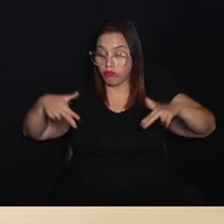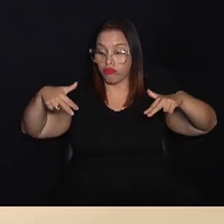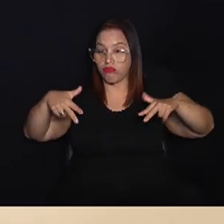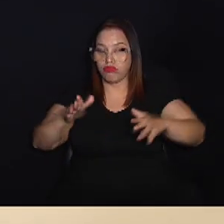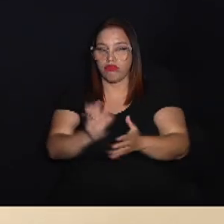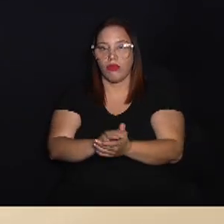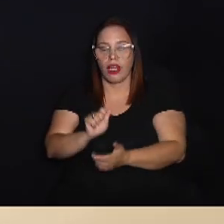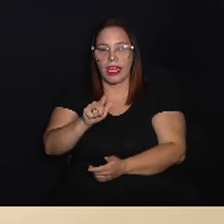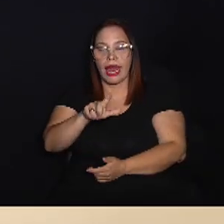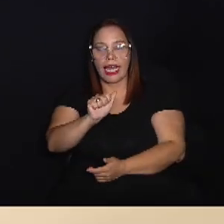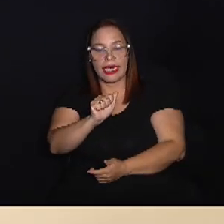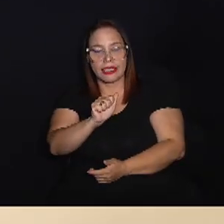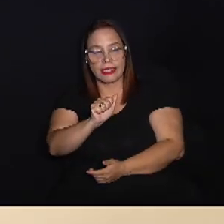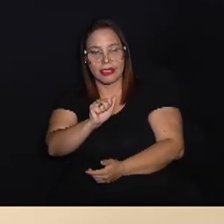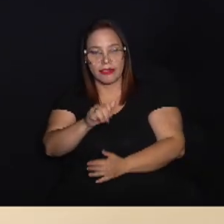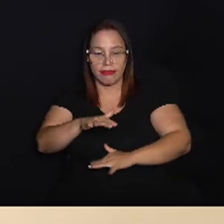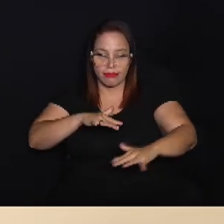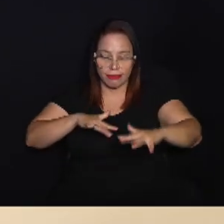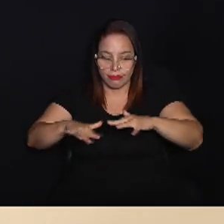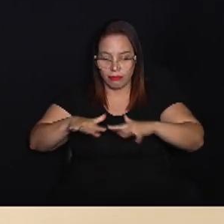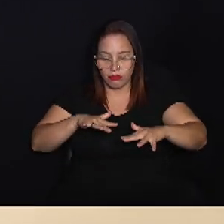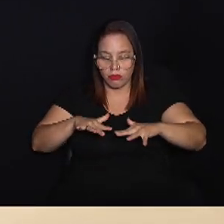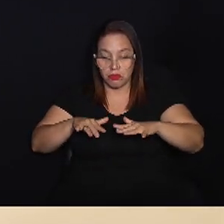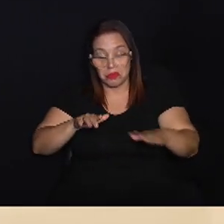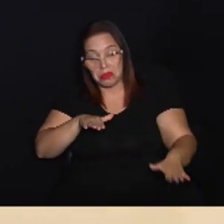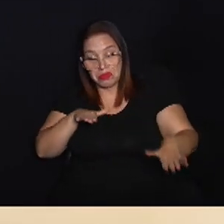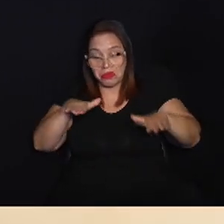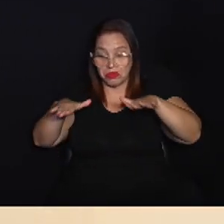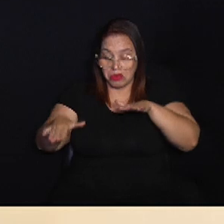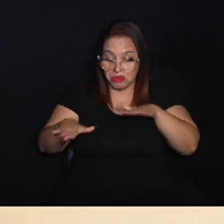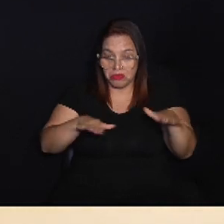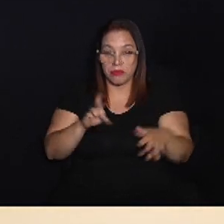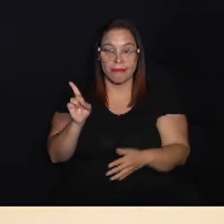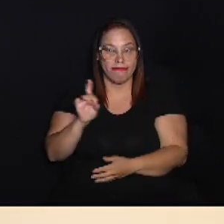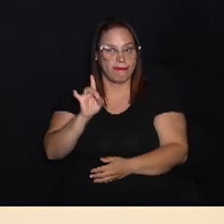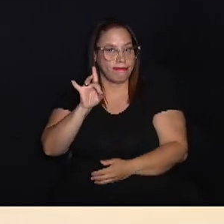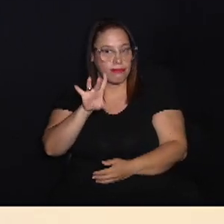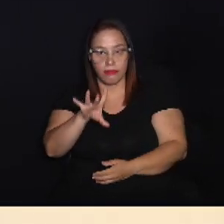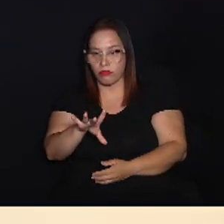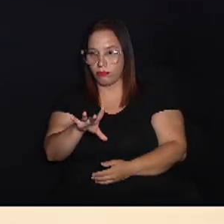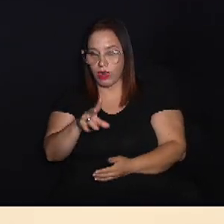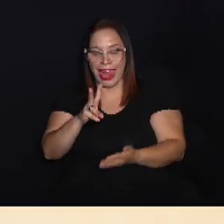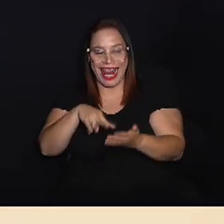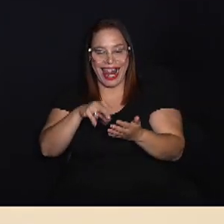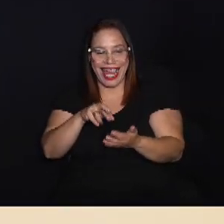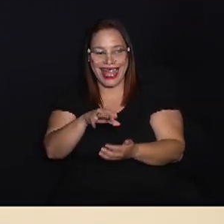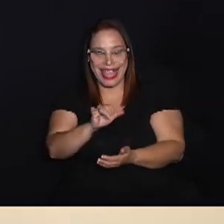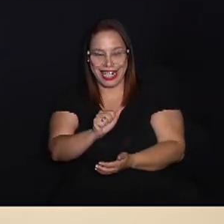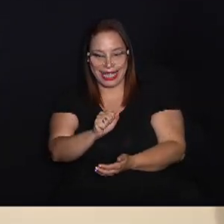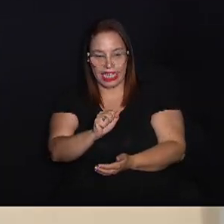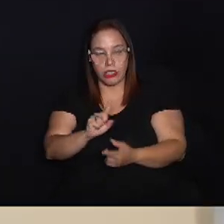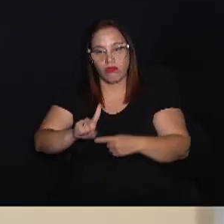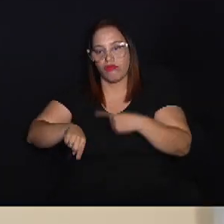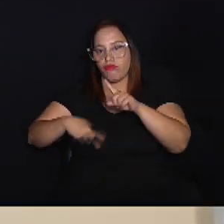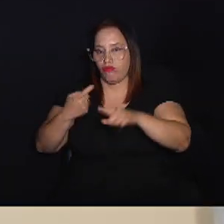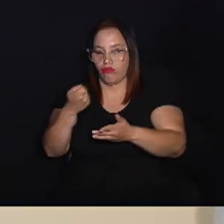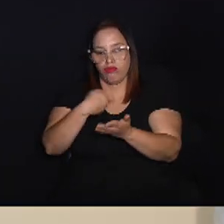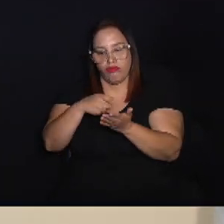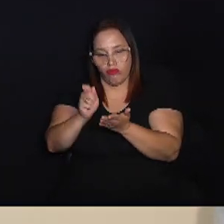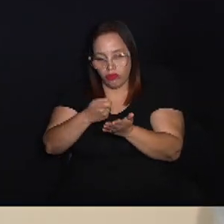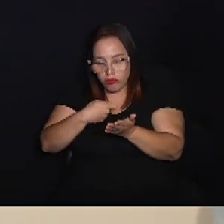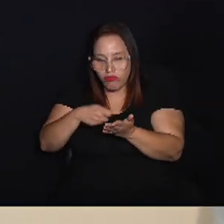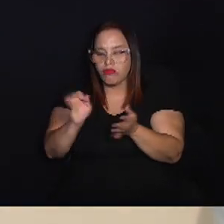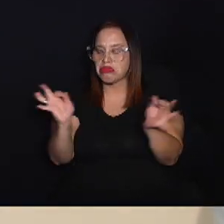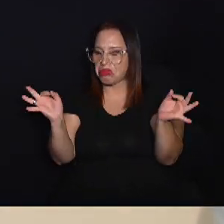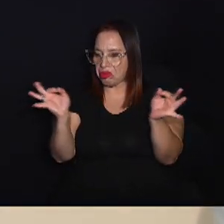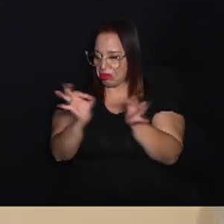A ACLA é um espaço alternativo, não restrito apenas às letras. Além de escritores de